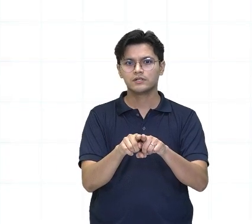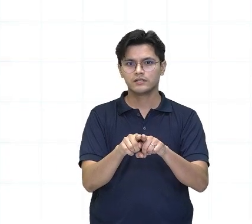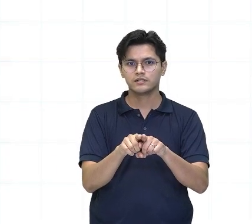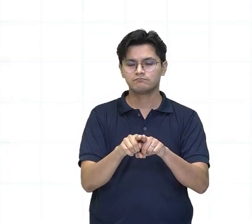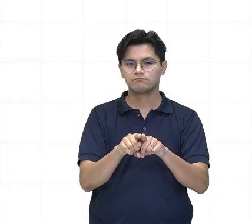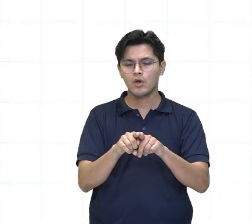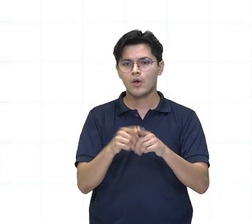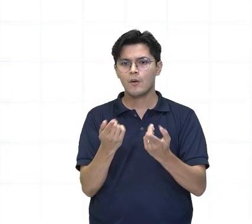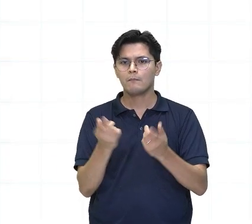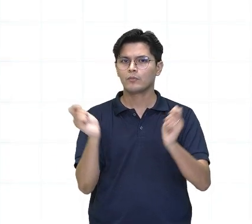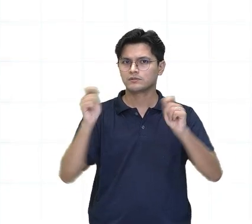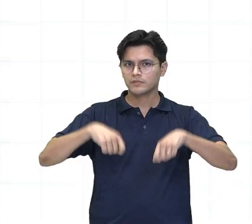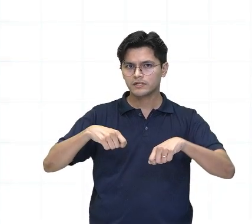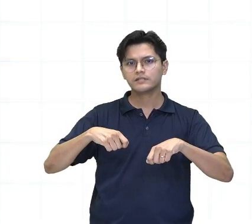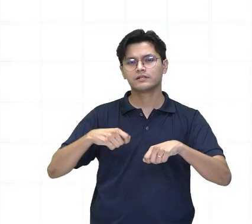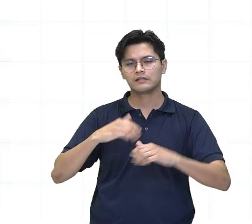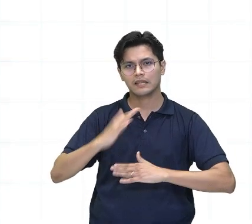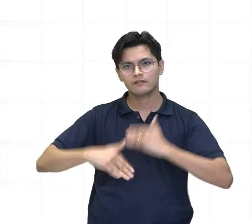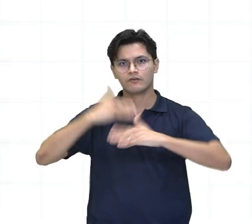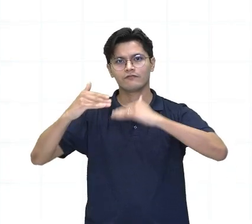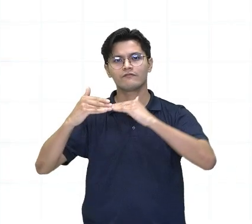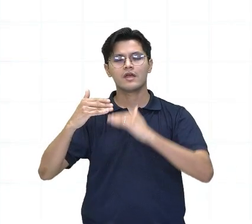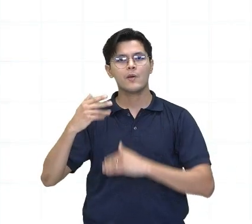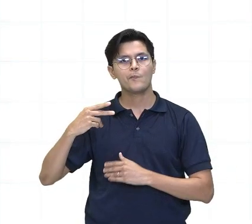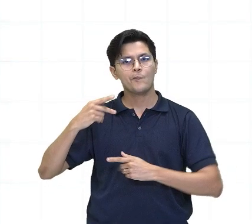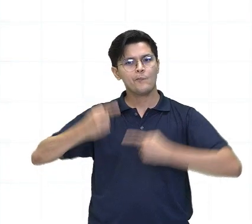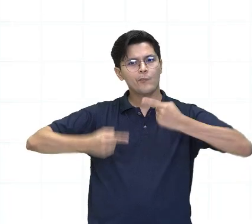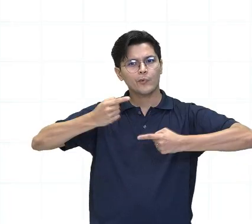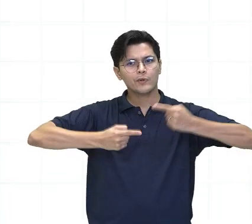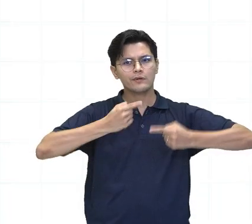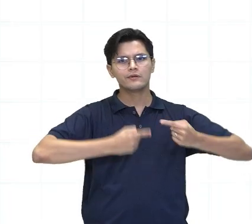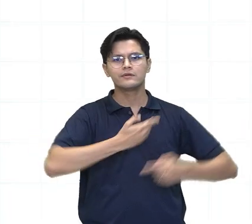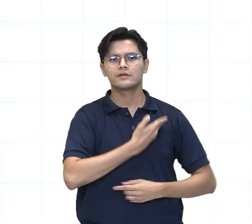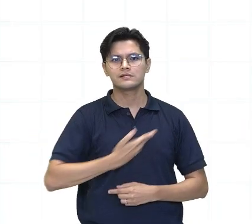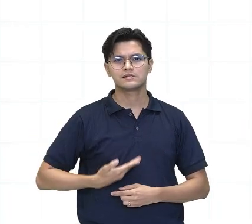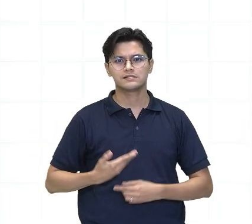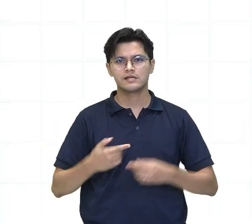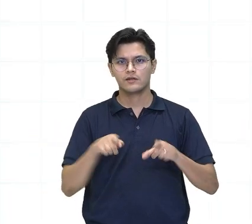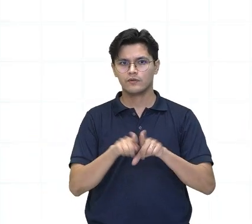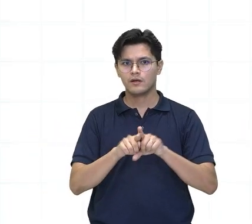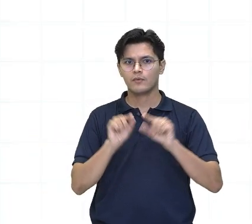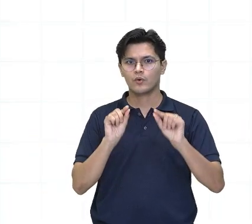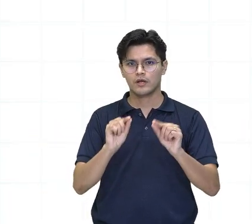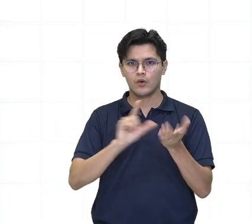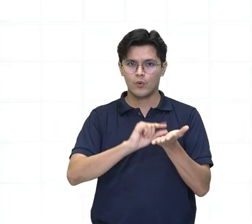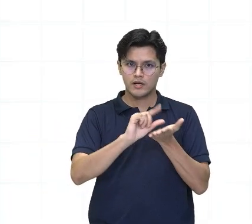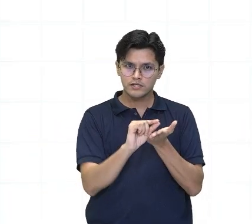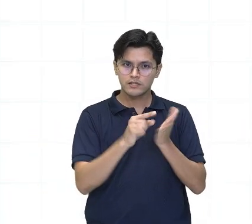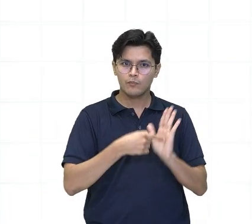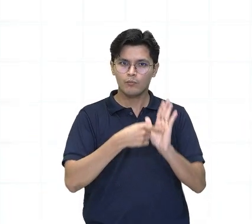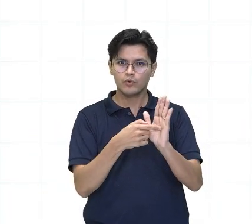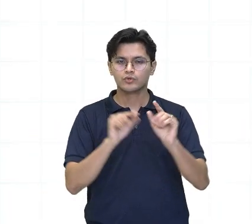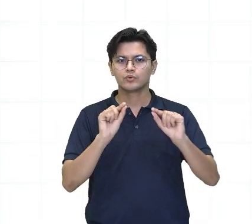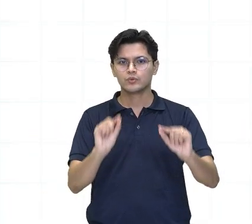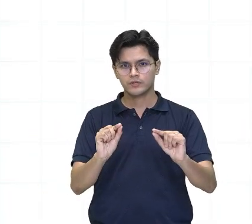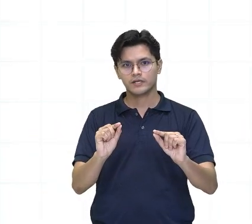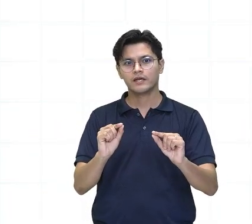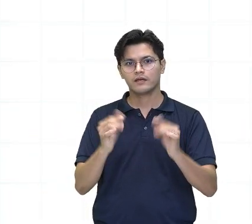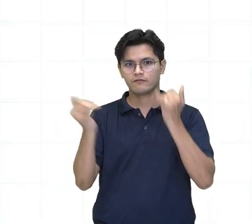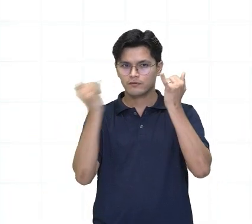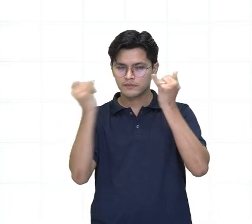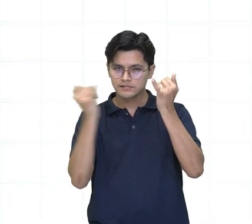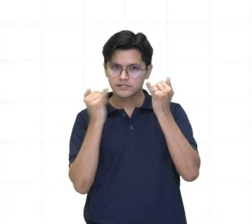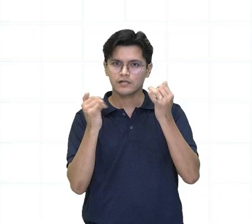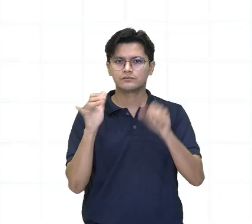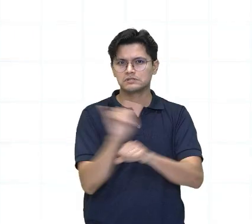desafios. O artigo faz um levantamento do que a gente já tem de iniciativas para combater essas